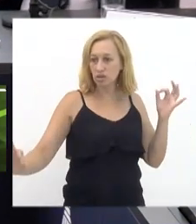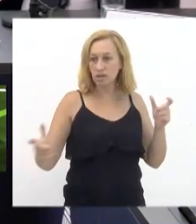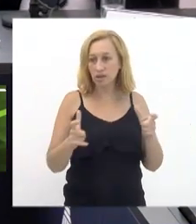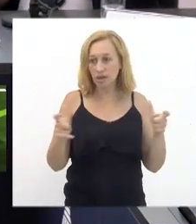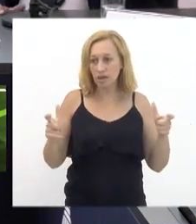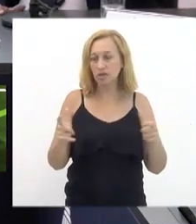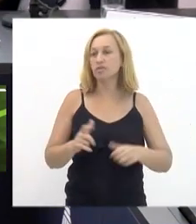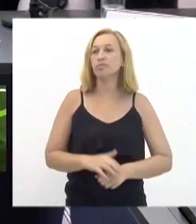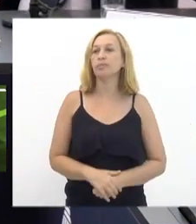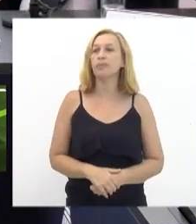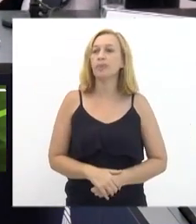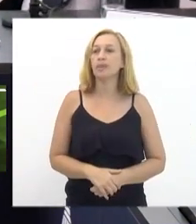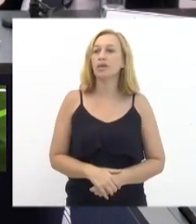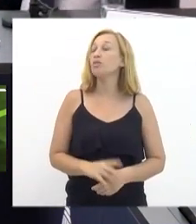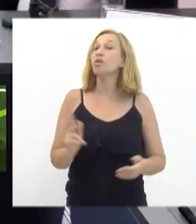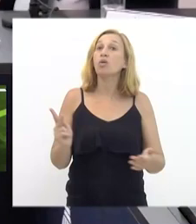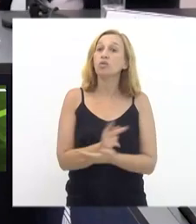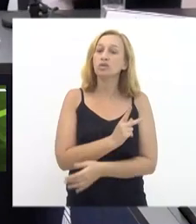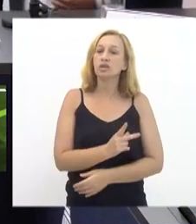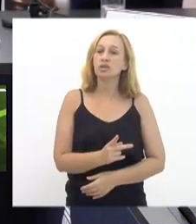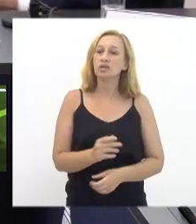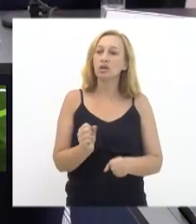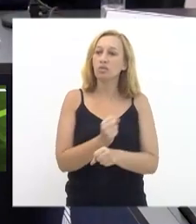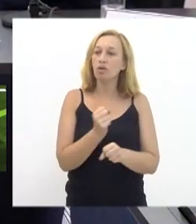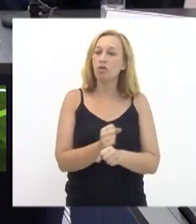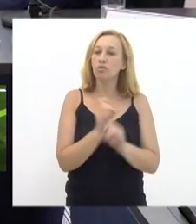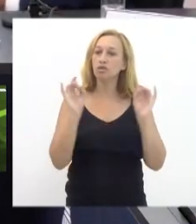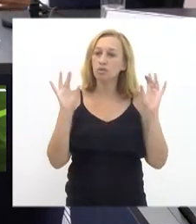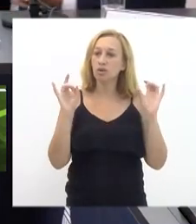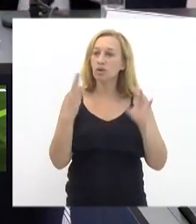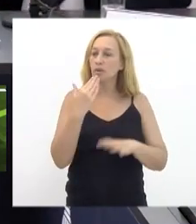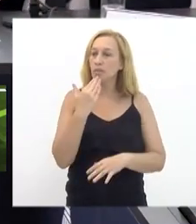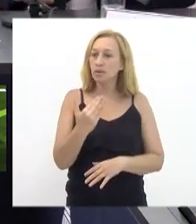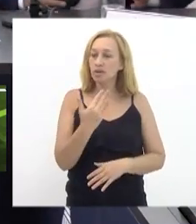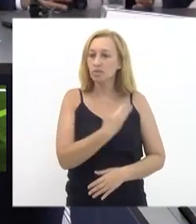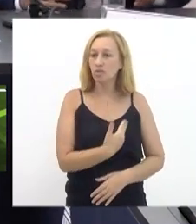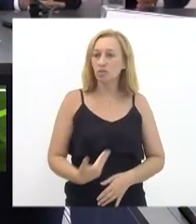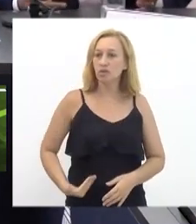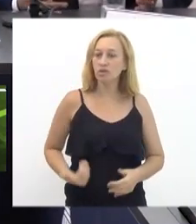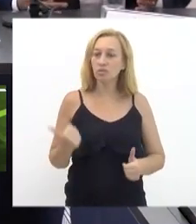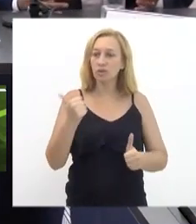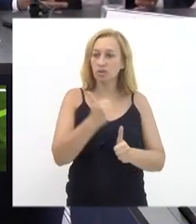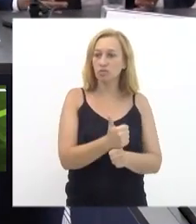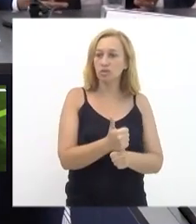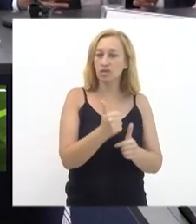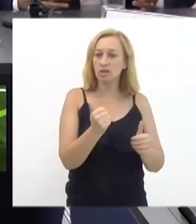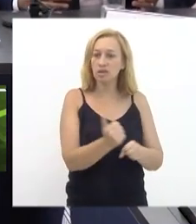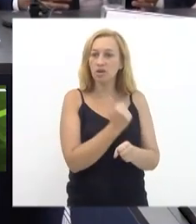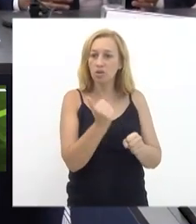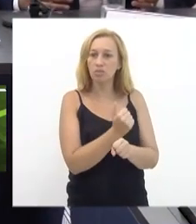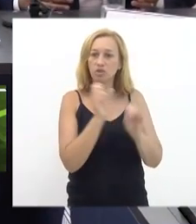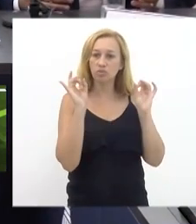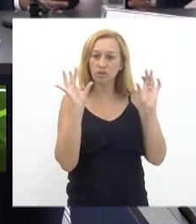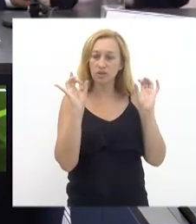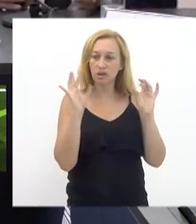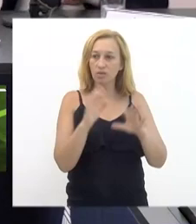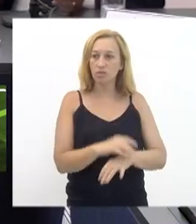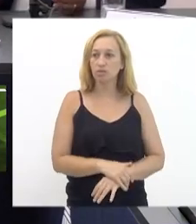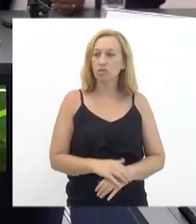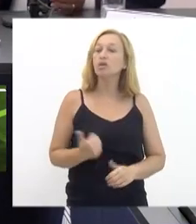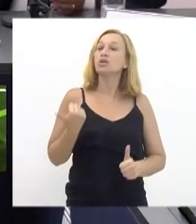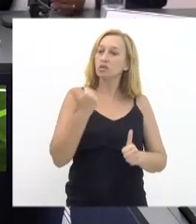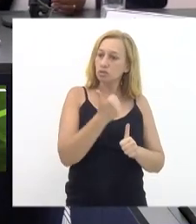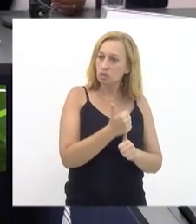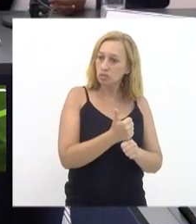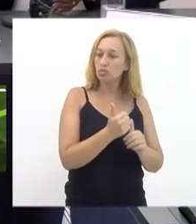então o que que acontece essa é uma obra especial que é que nós fizemos pedindo atualização Governador para assumir essa obra especial eu tô